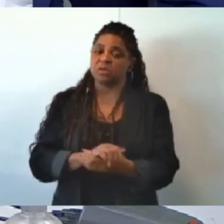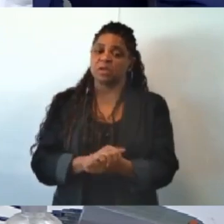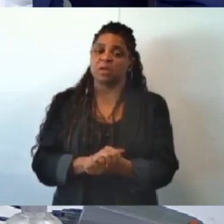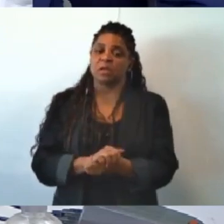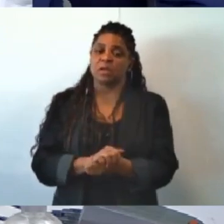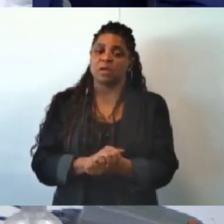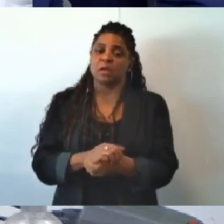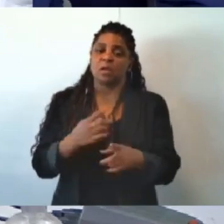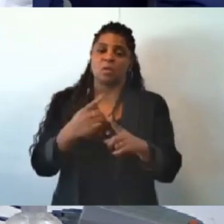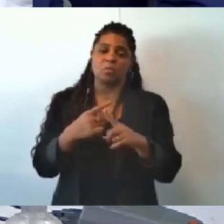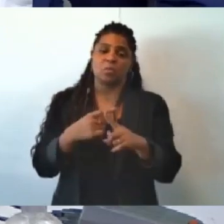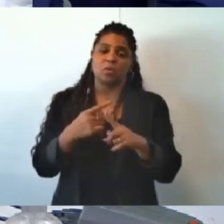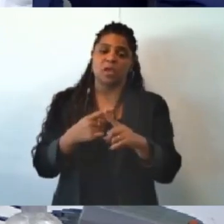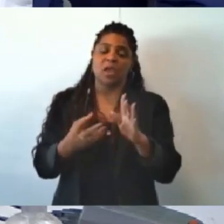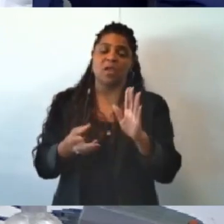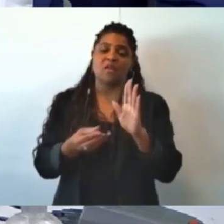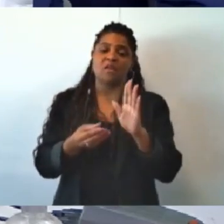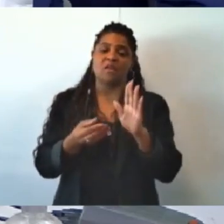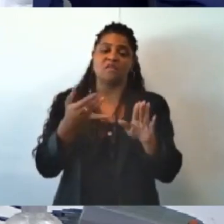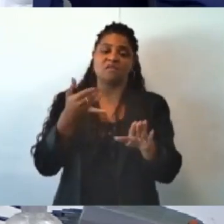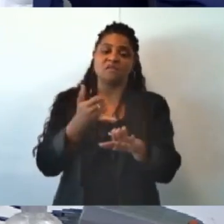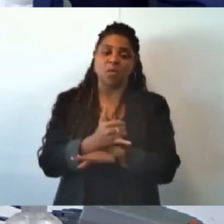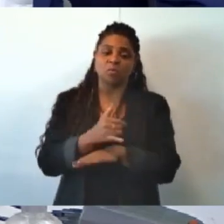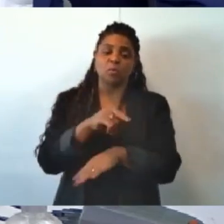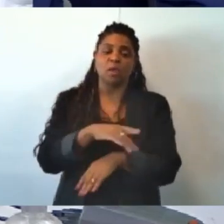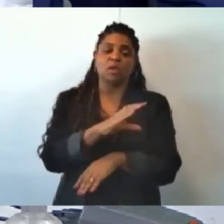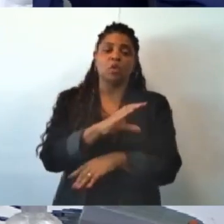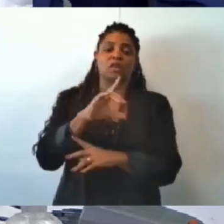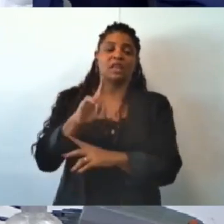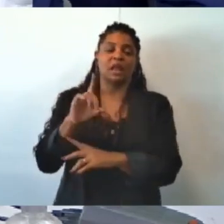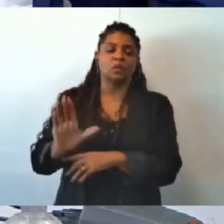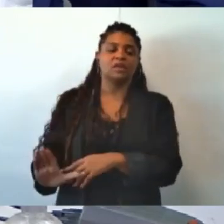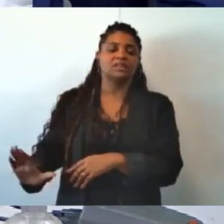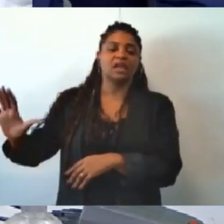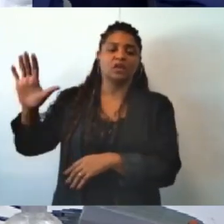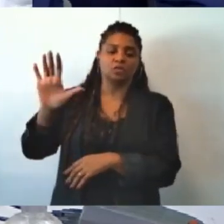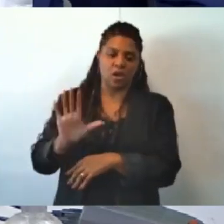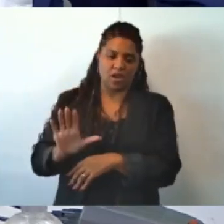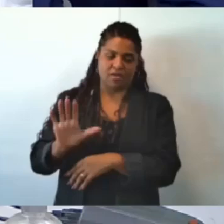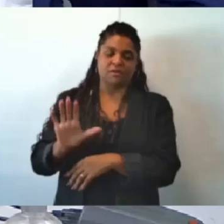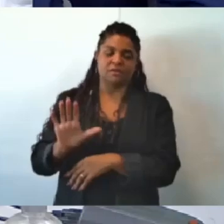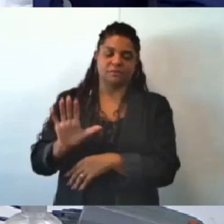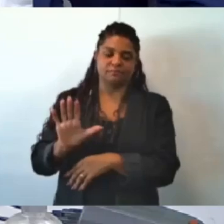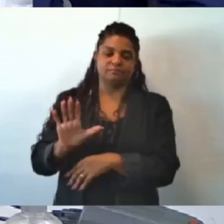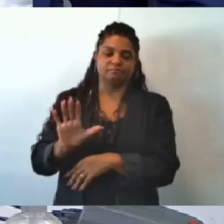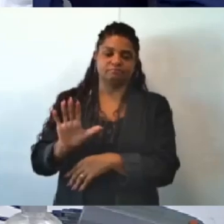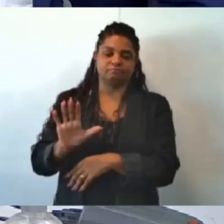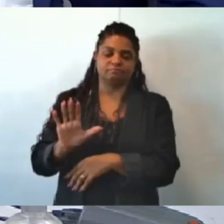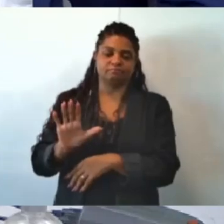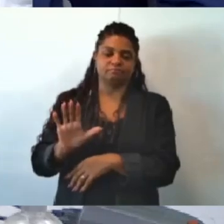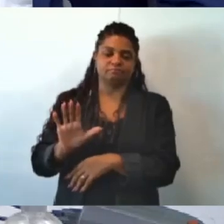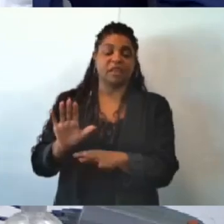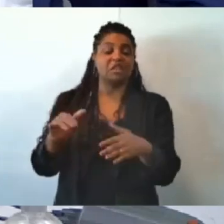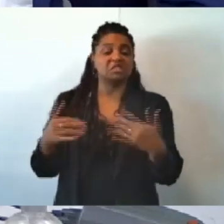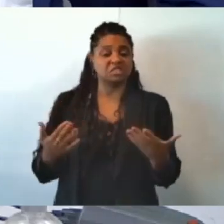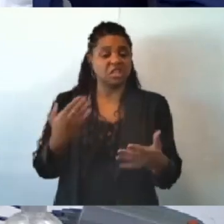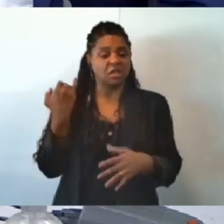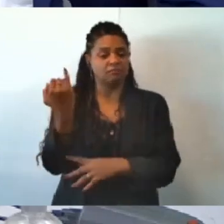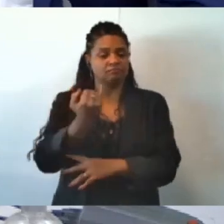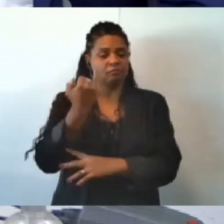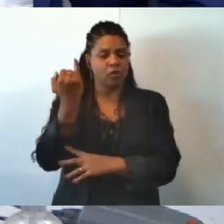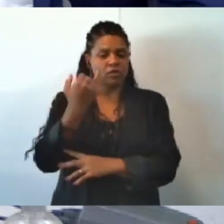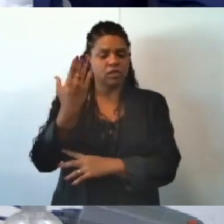ausência dos coordenadores regionais, né, que seria muito, muito importante a presença deles aqui